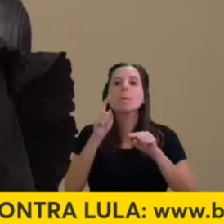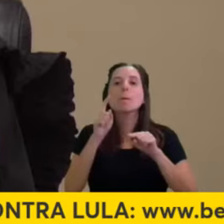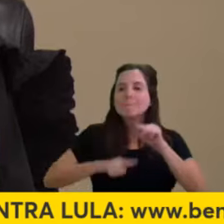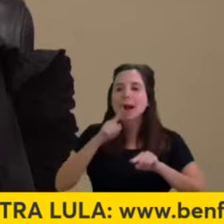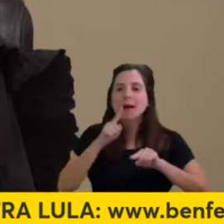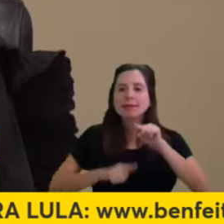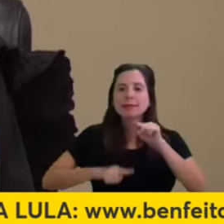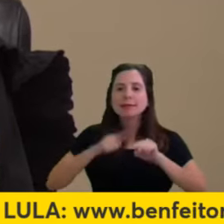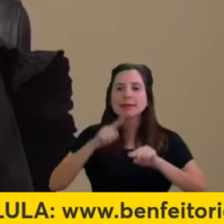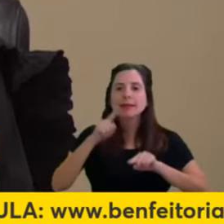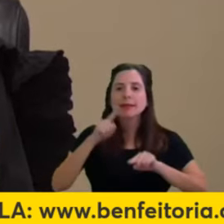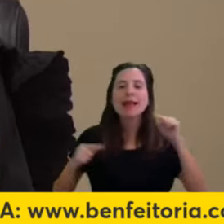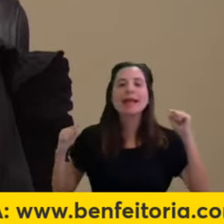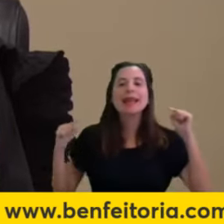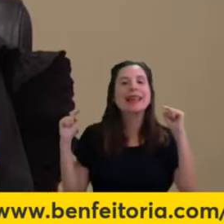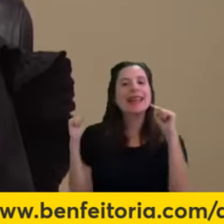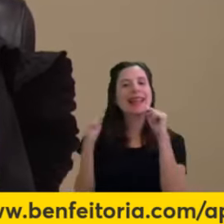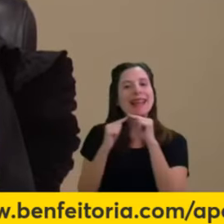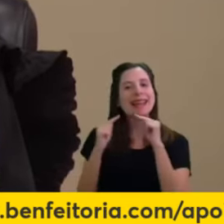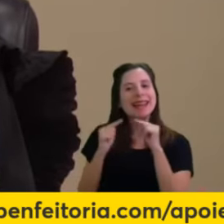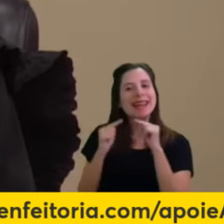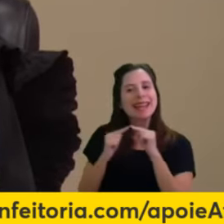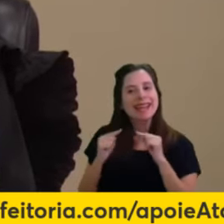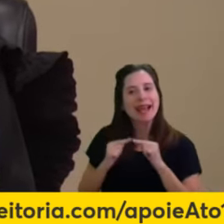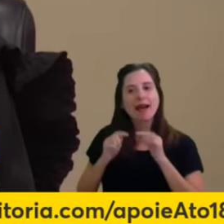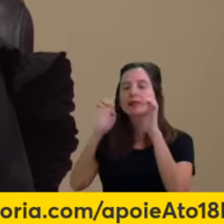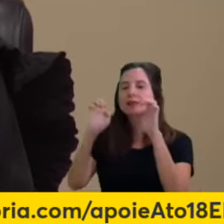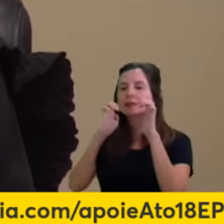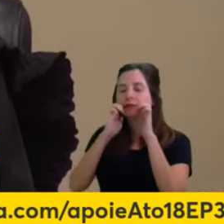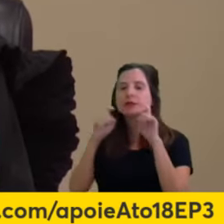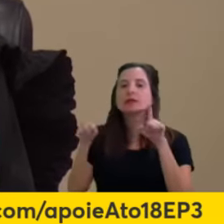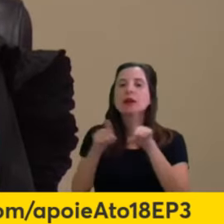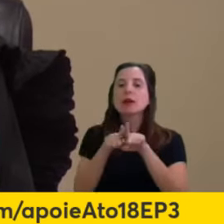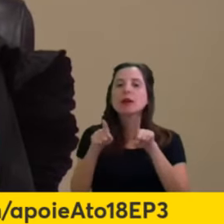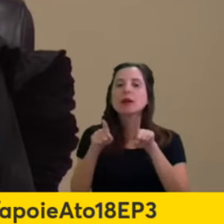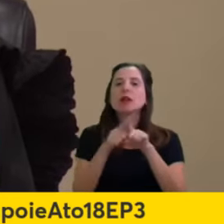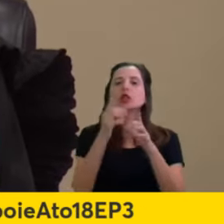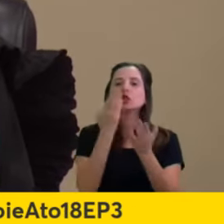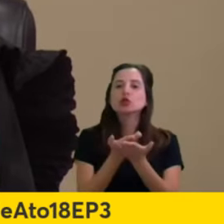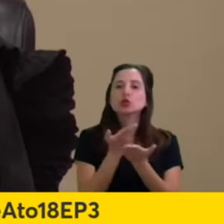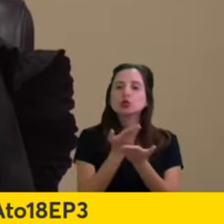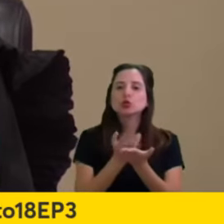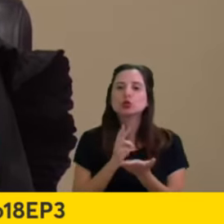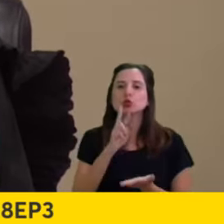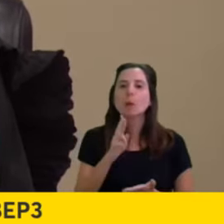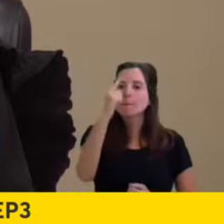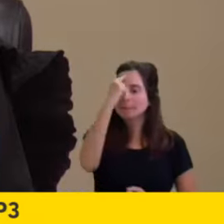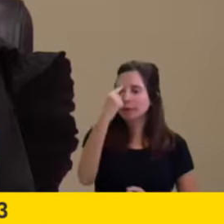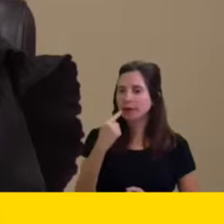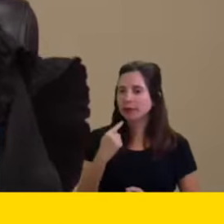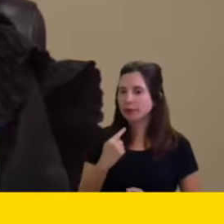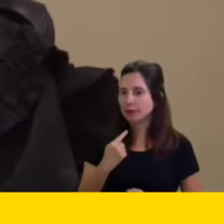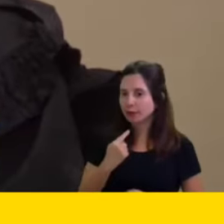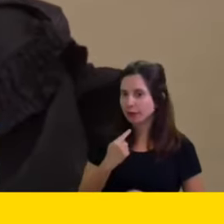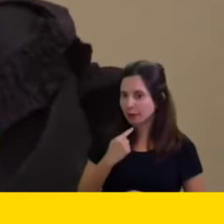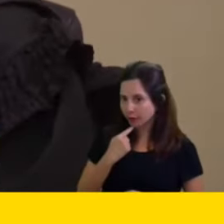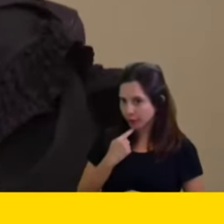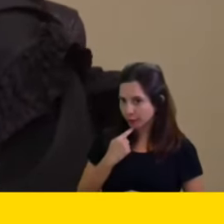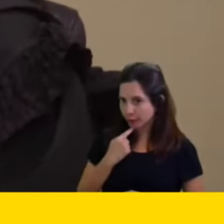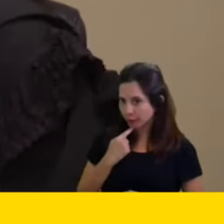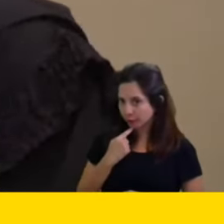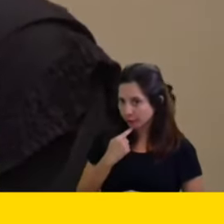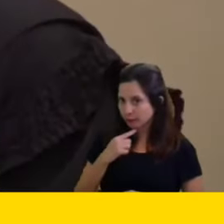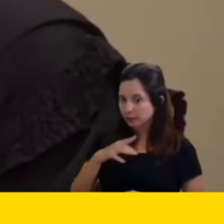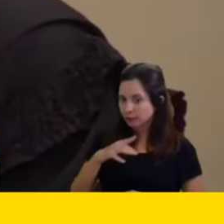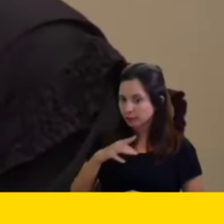ligados aos evangélicos além de estudos da representatividade e perfil dessa determinada parcela do eleitorado brasileiro